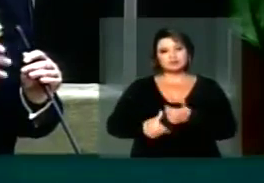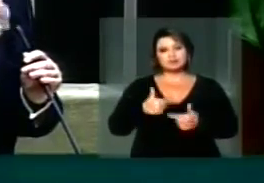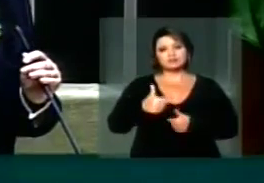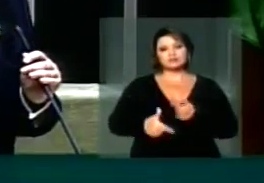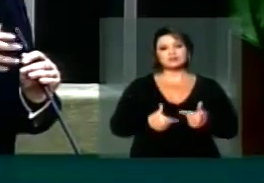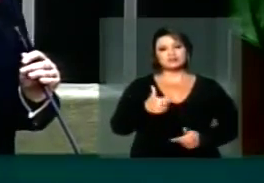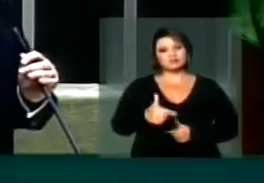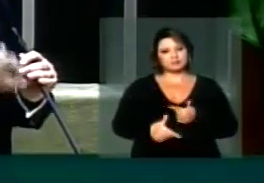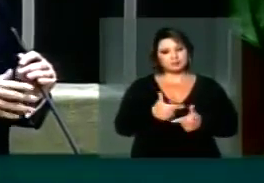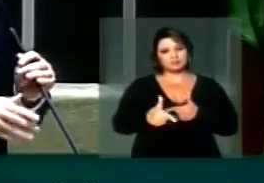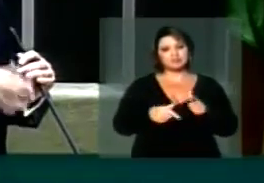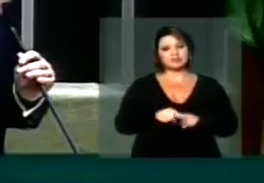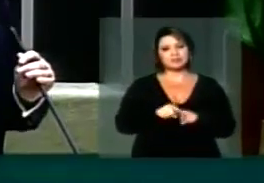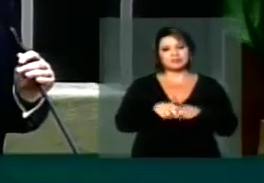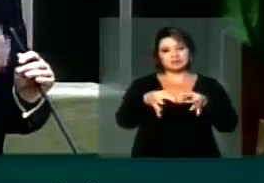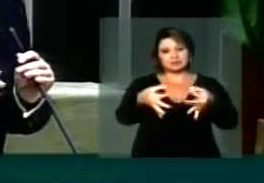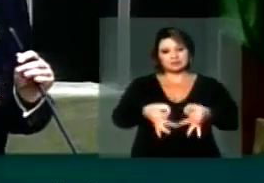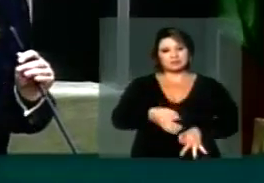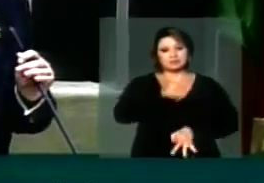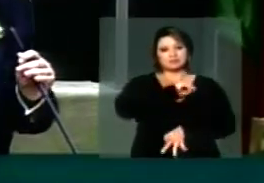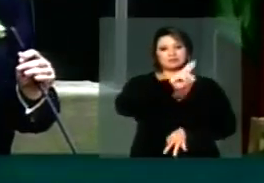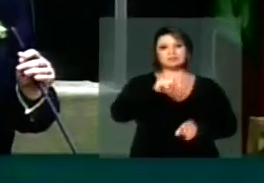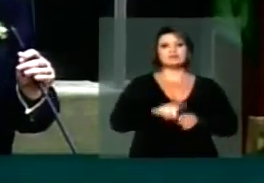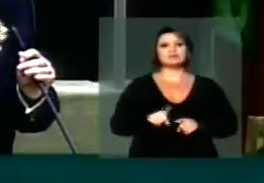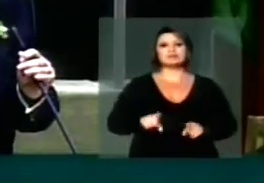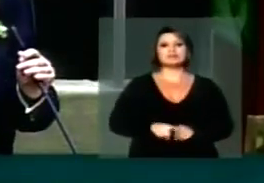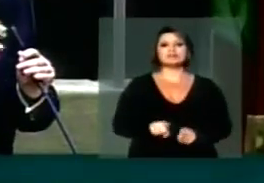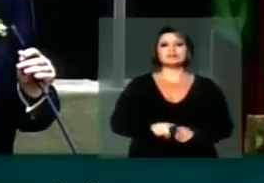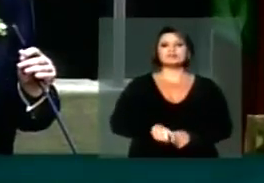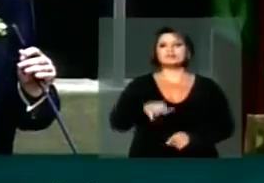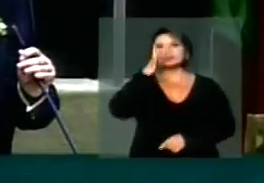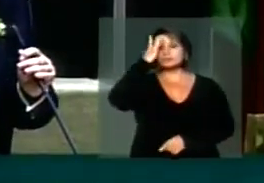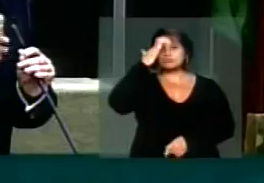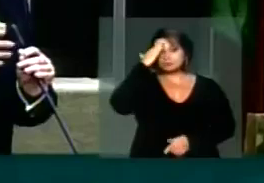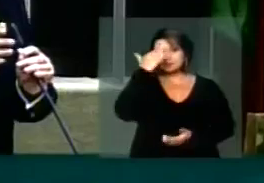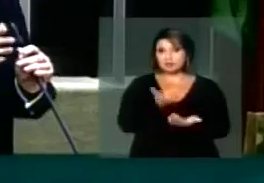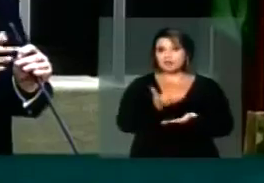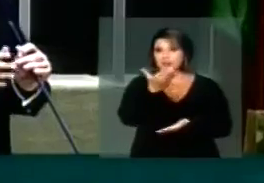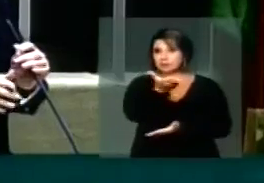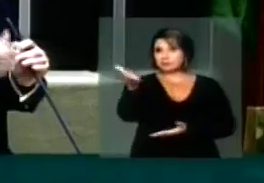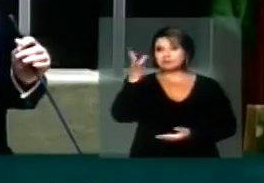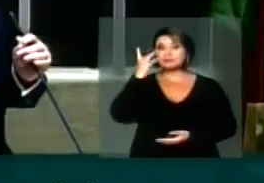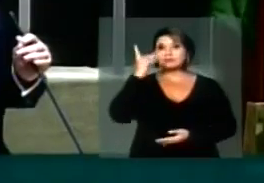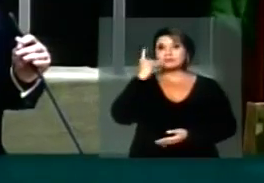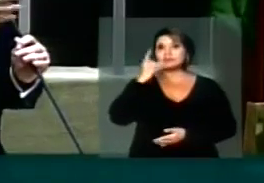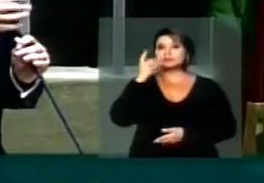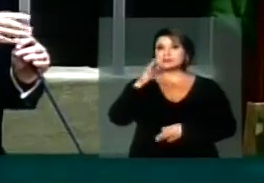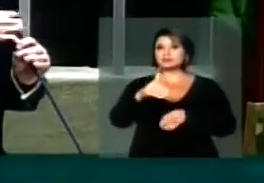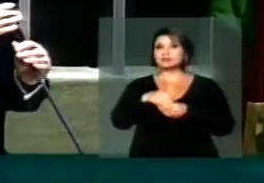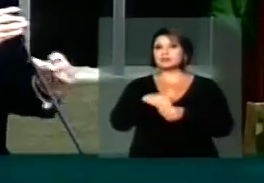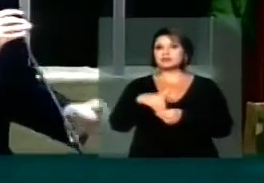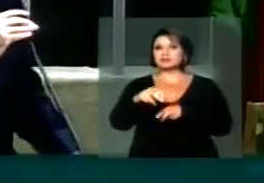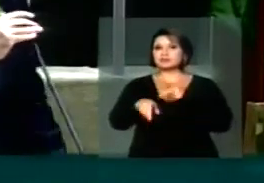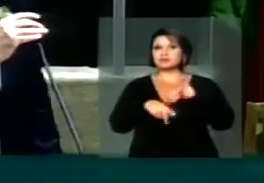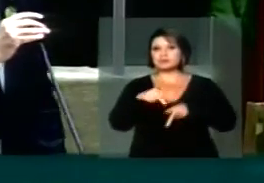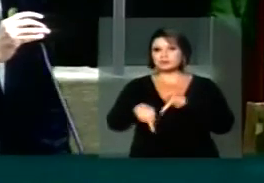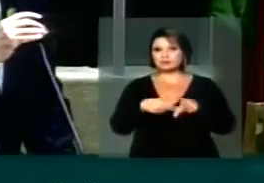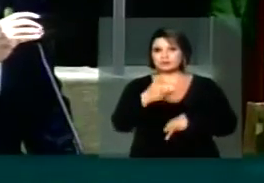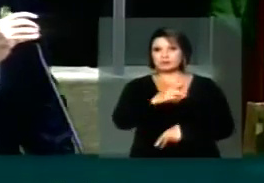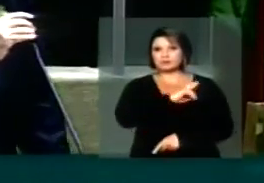que possam fazer valer a representação que os seus eleitores, parte da sociedade, lhe